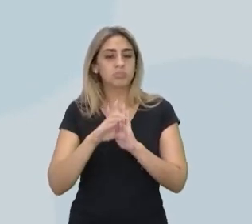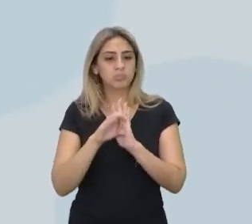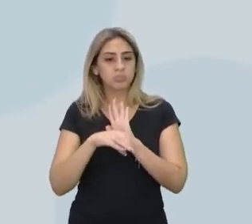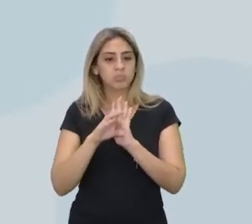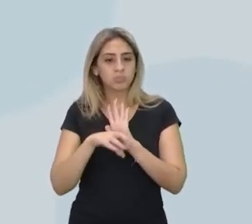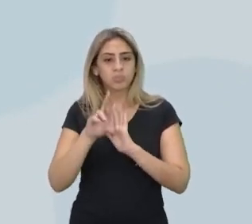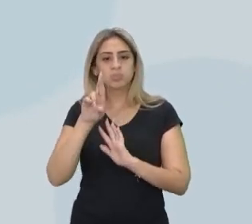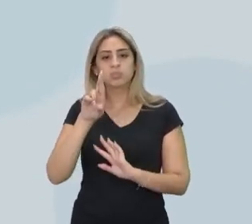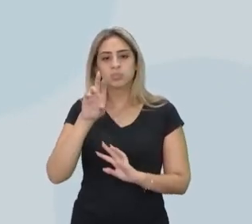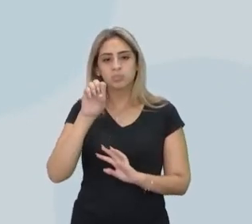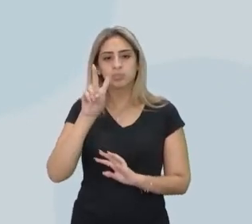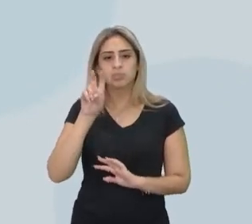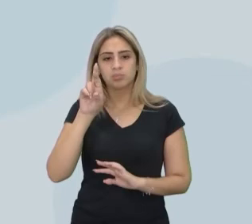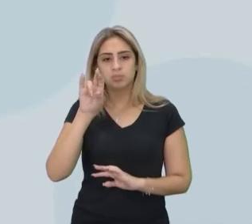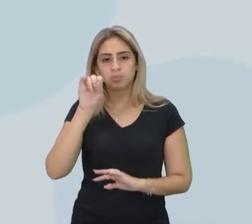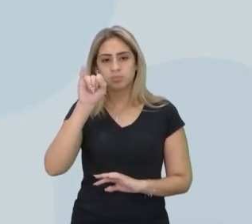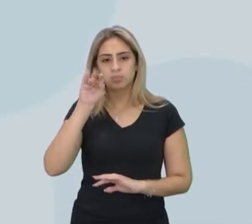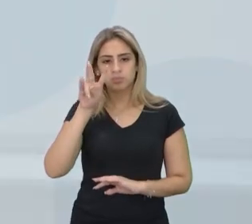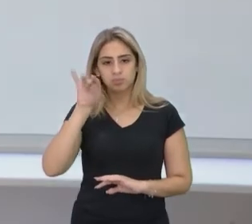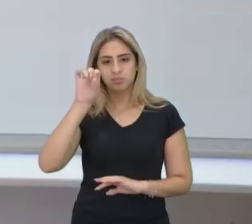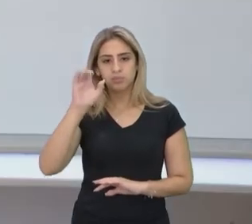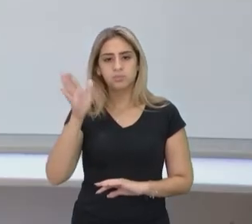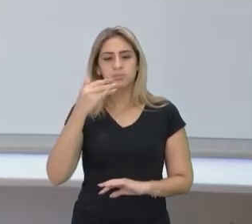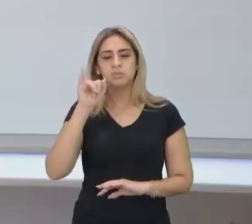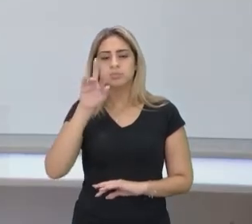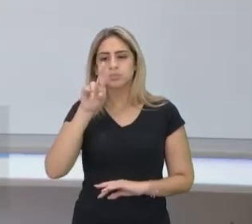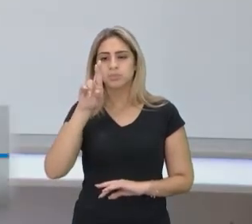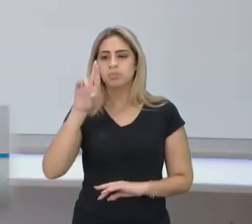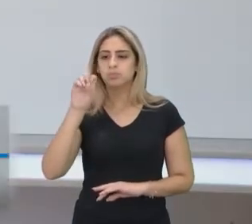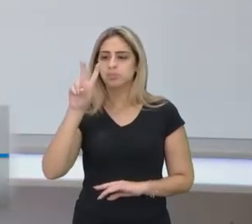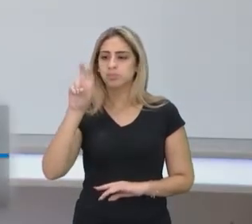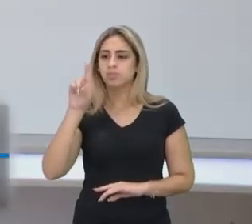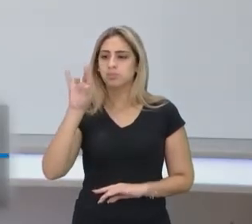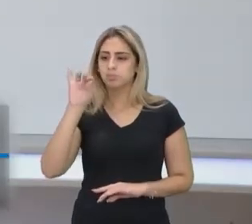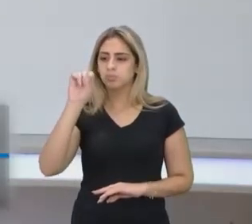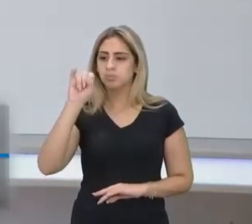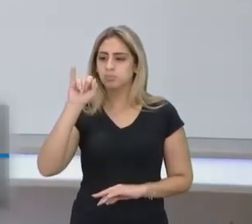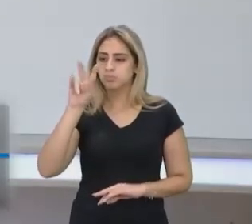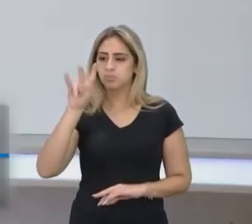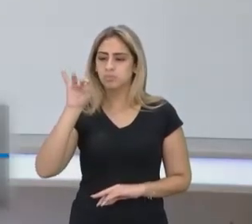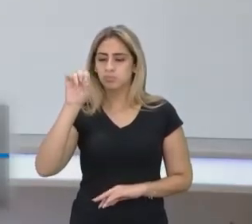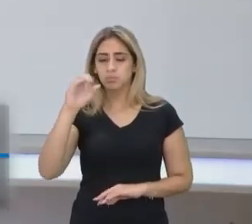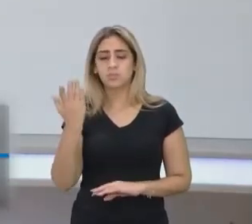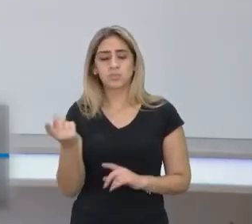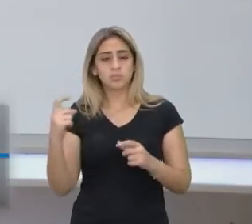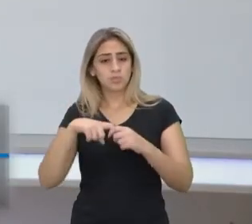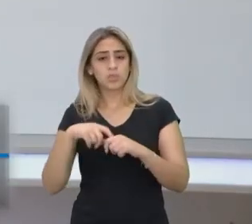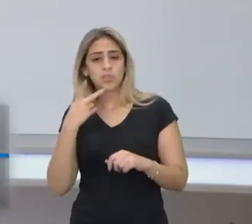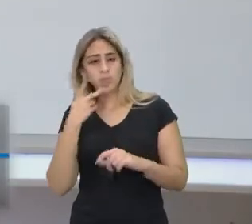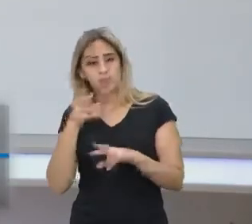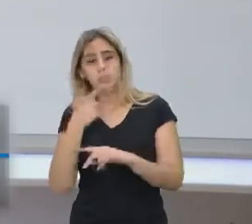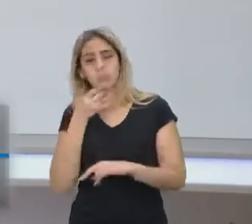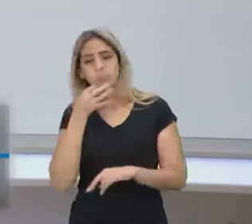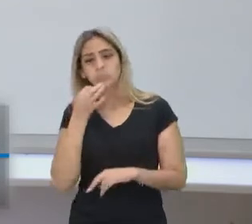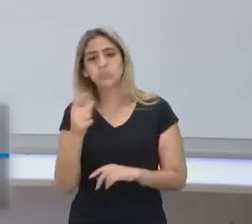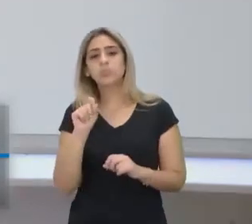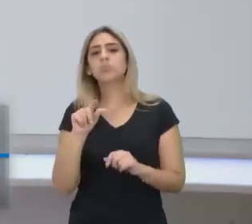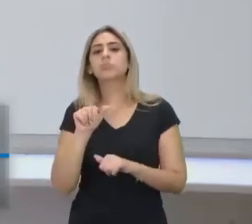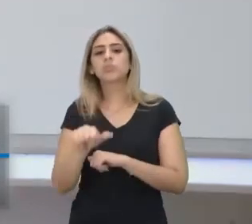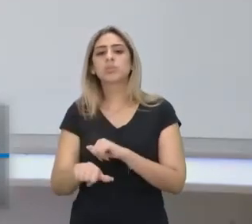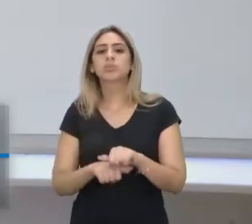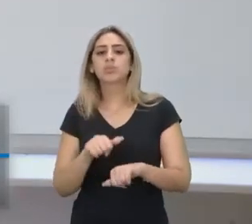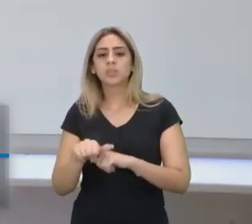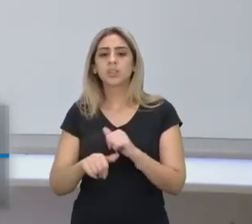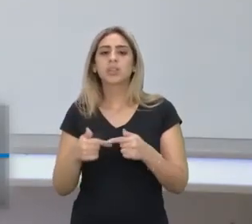e irreversível, certo? Agora, então, a gente vai retomar esse assunto. O que seria uma